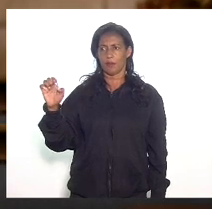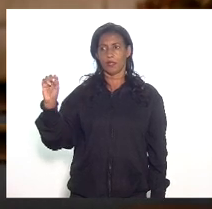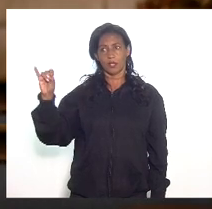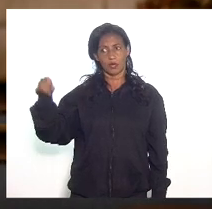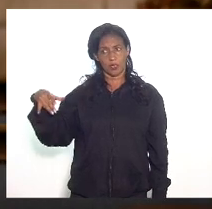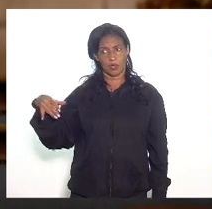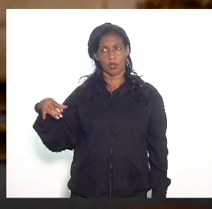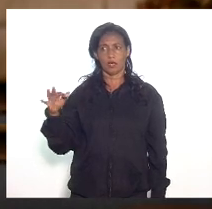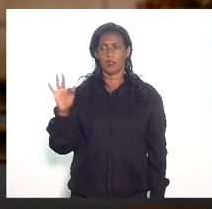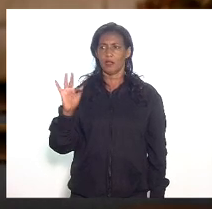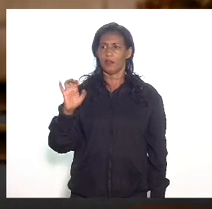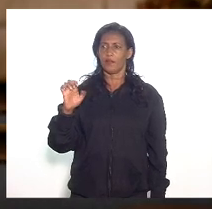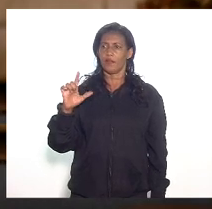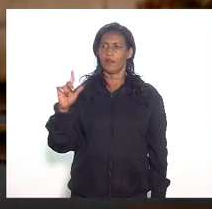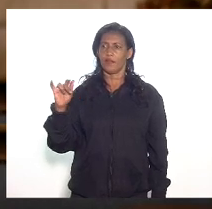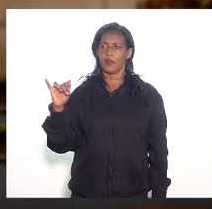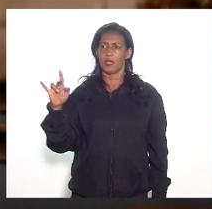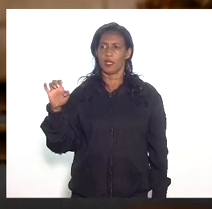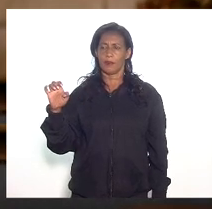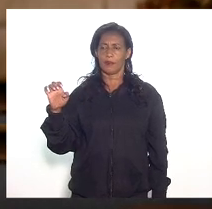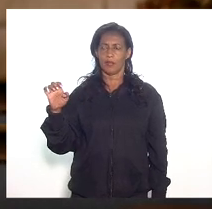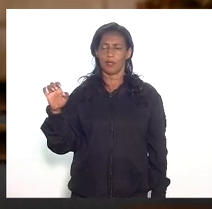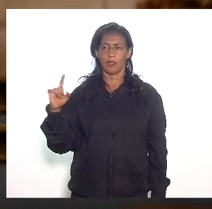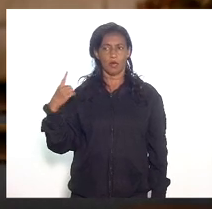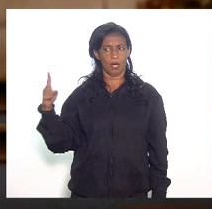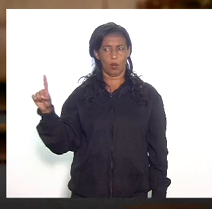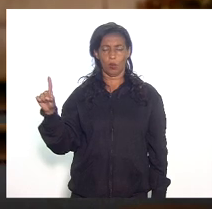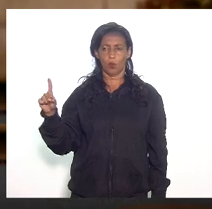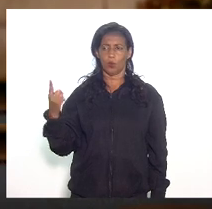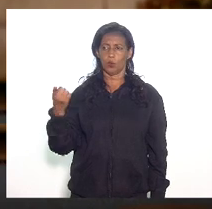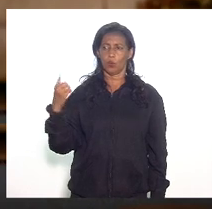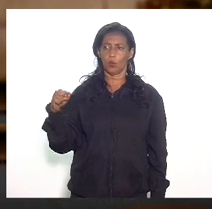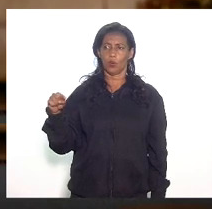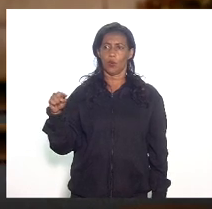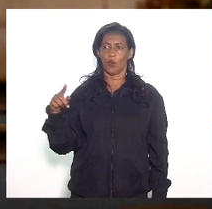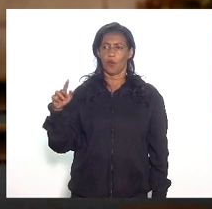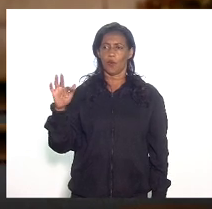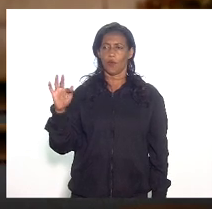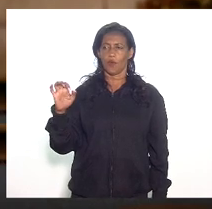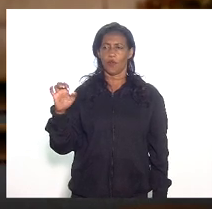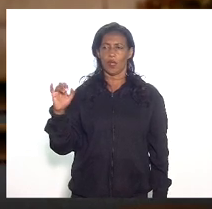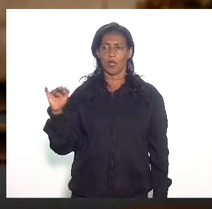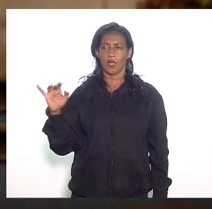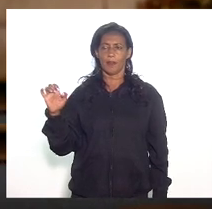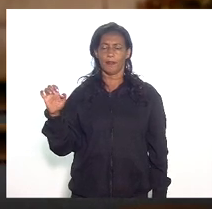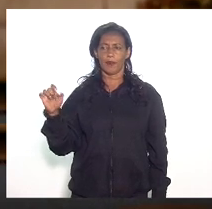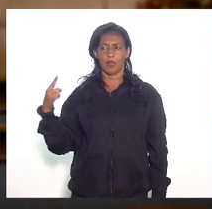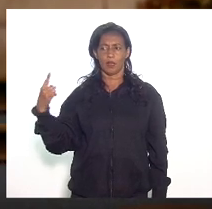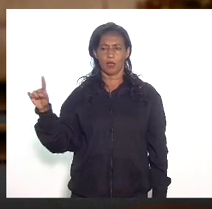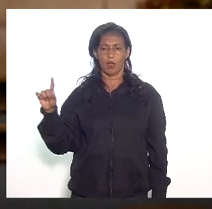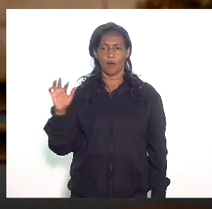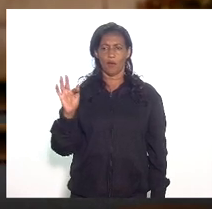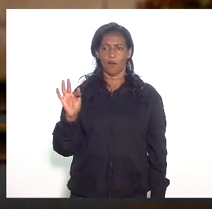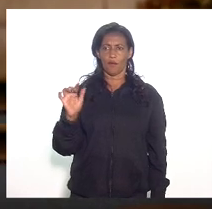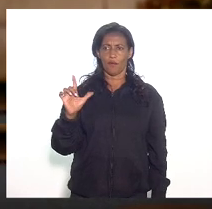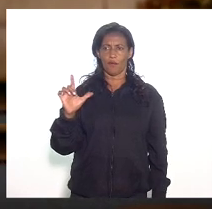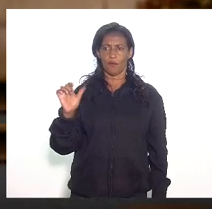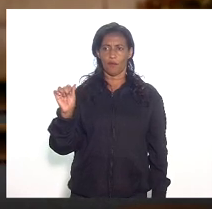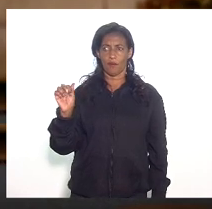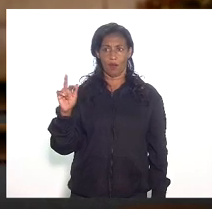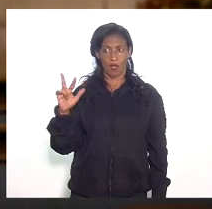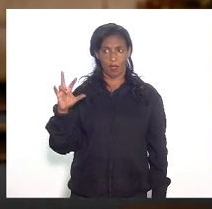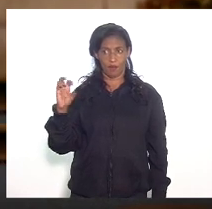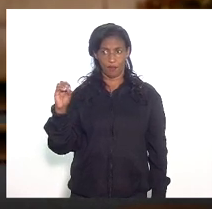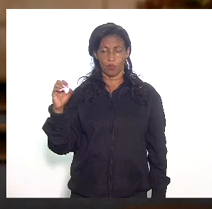deputado Felipe Soares não deputado Felipe Paul Bel não deputado Flávio Serafim sim